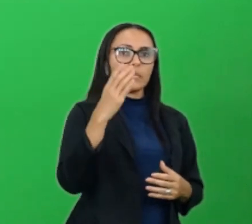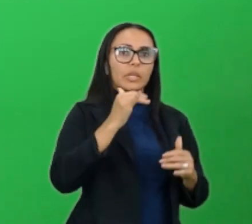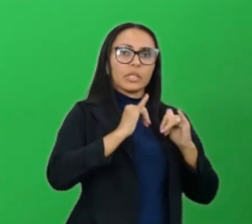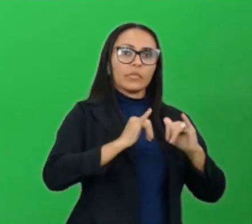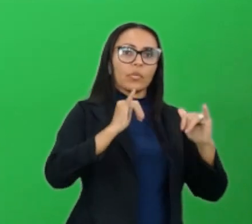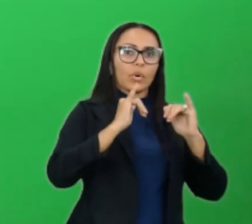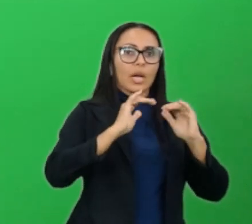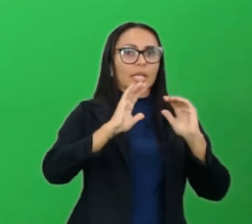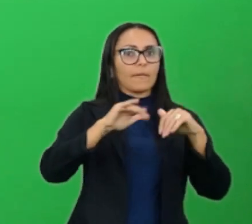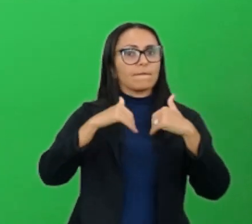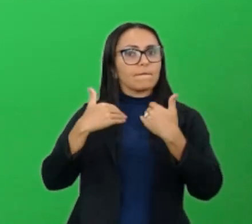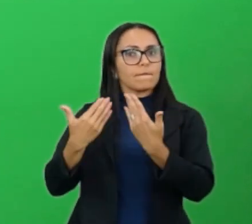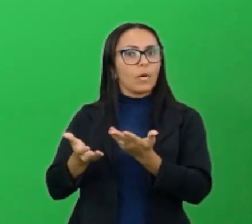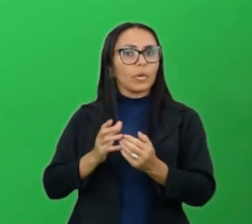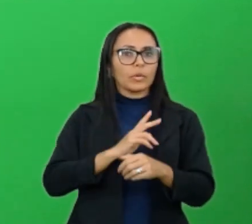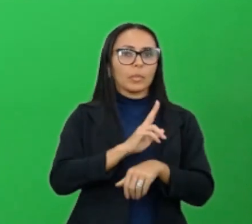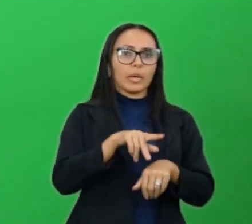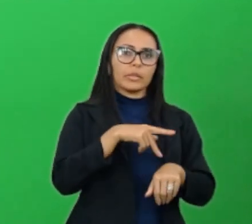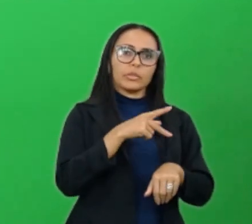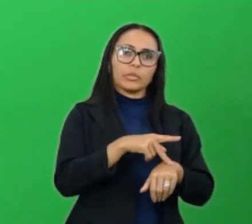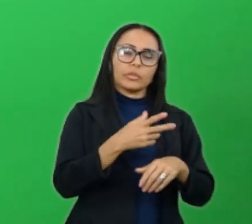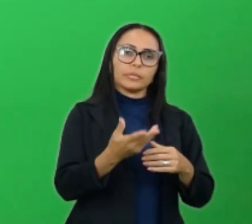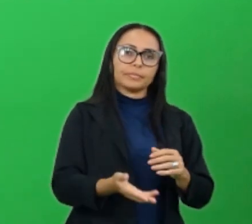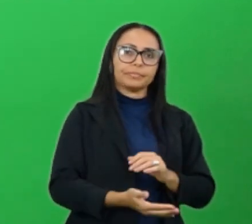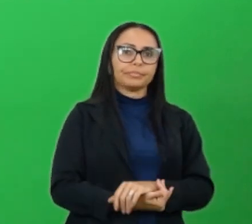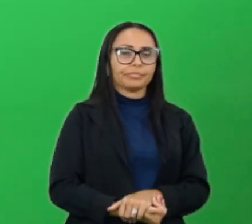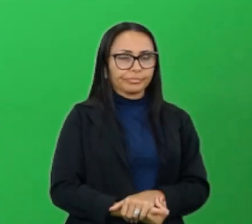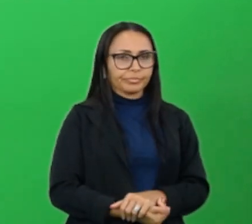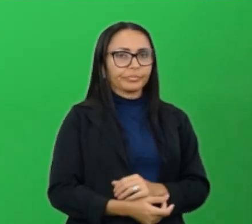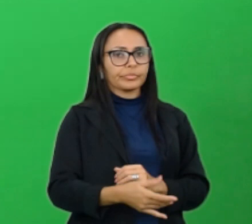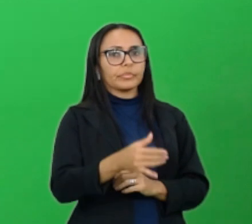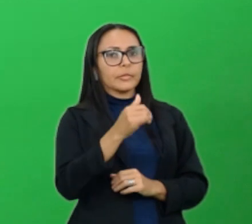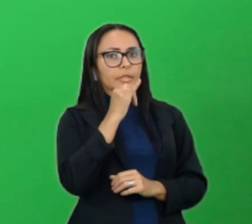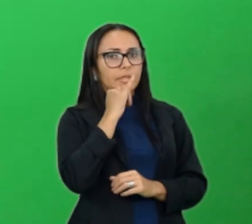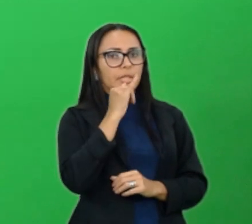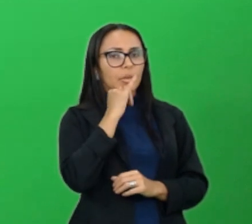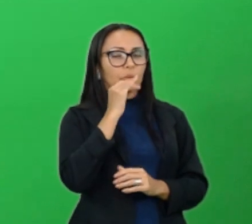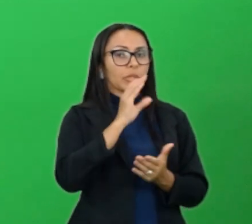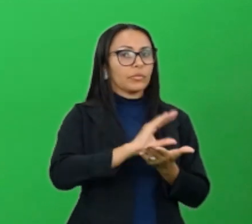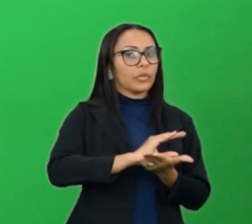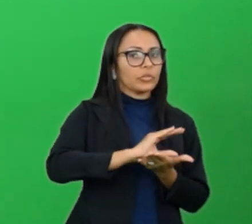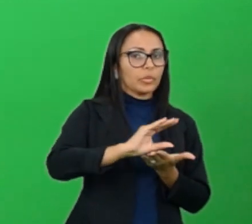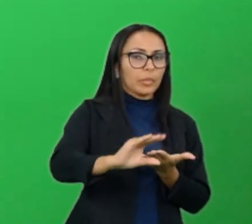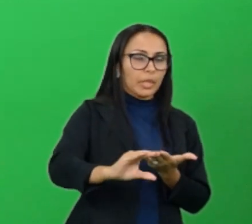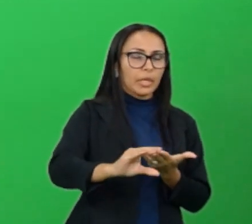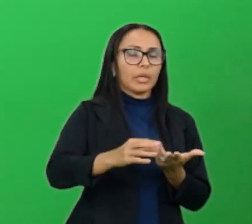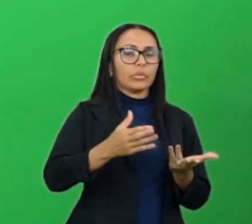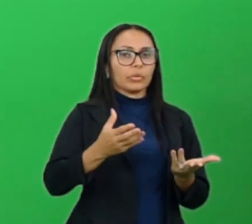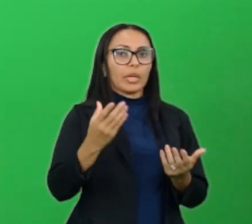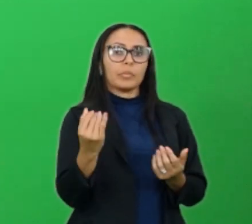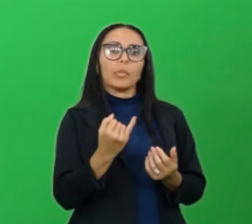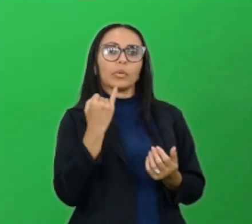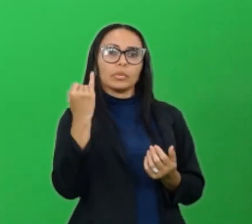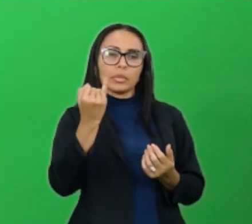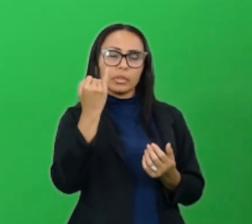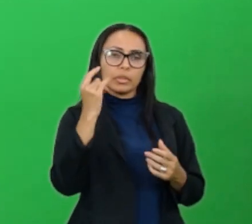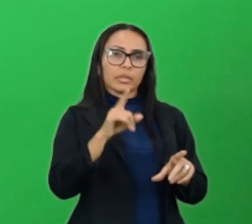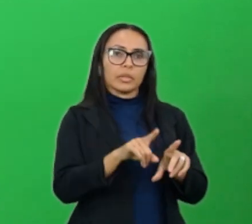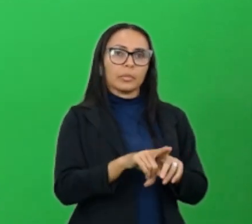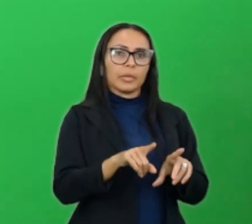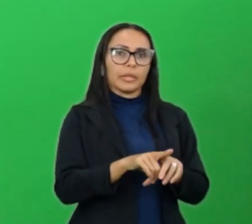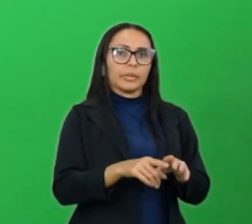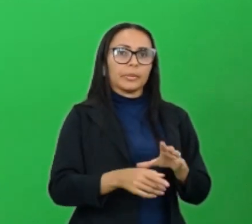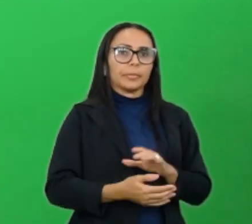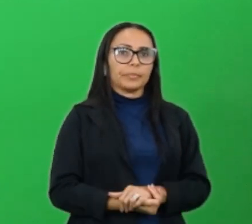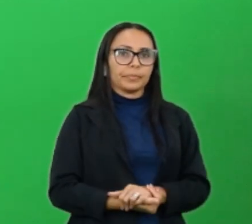diante. Exemplos de indicadores de investimentos que também são levados em conta são gastos em pesquisa e